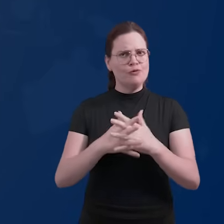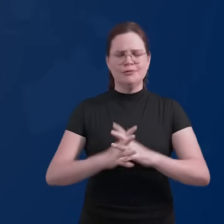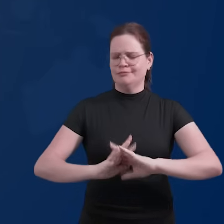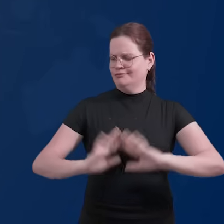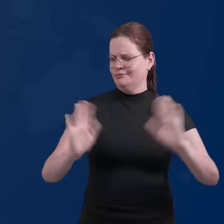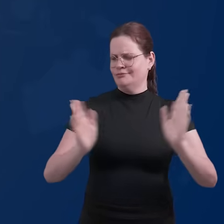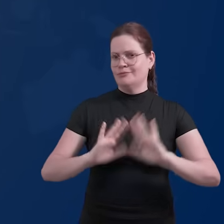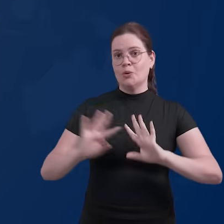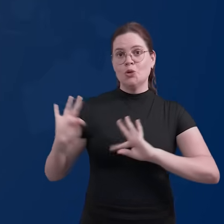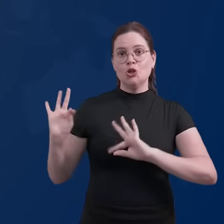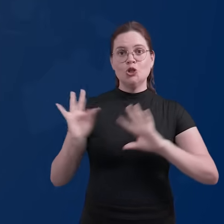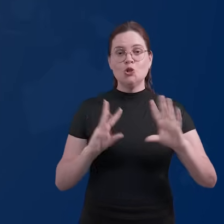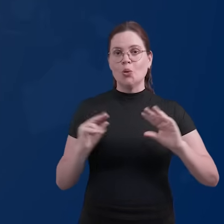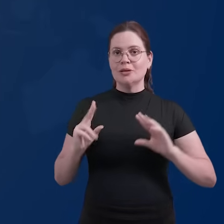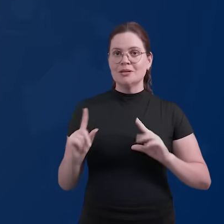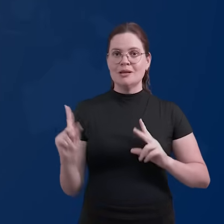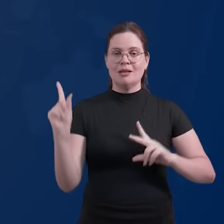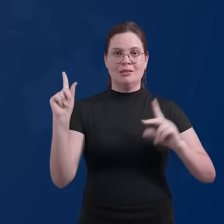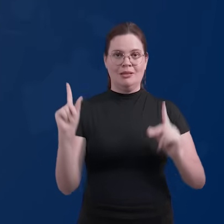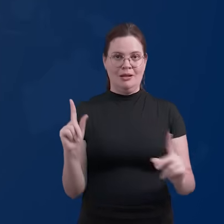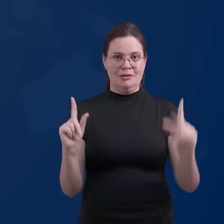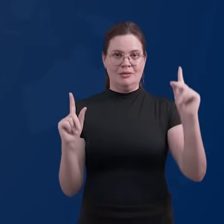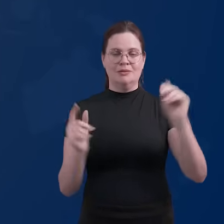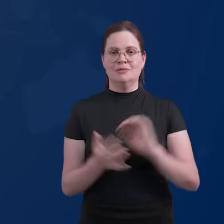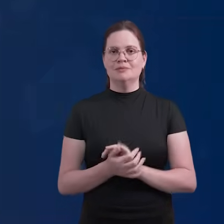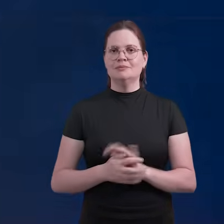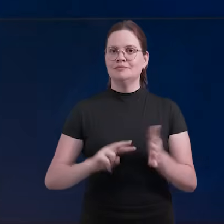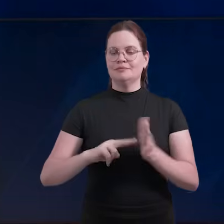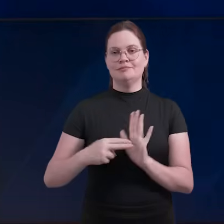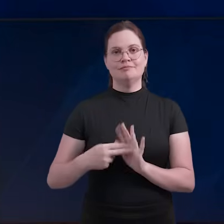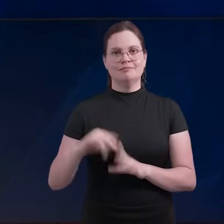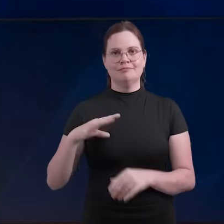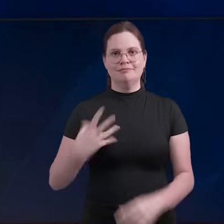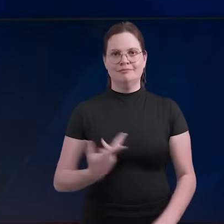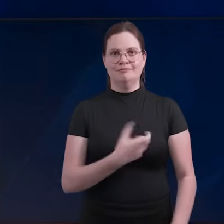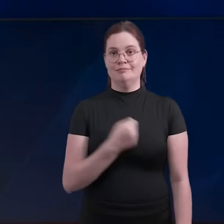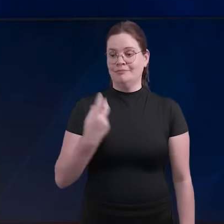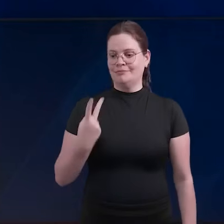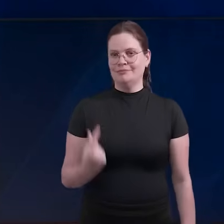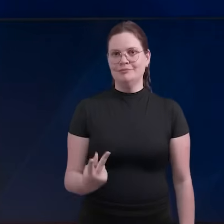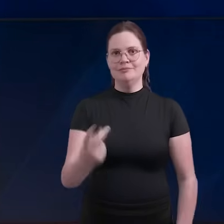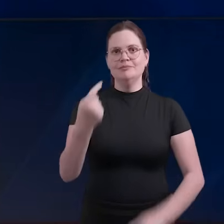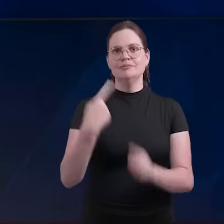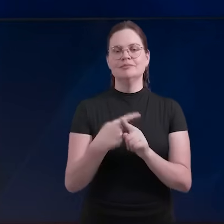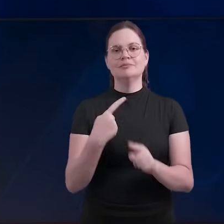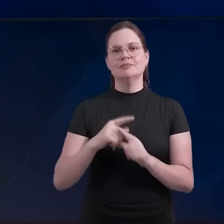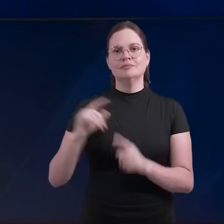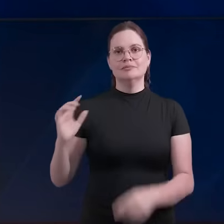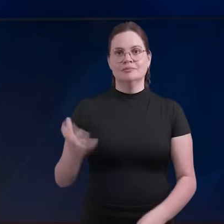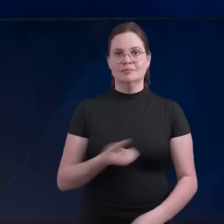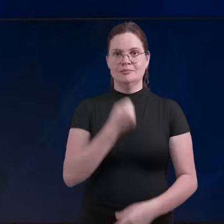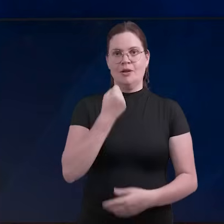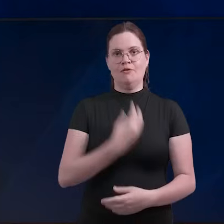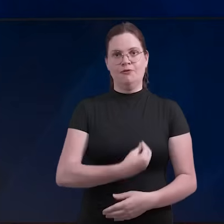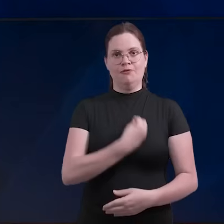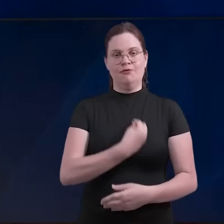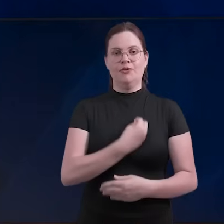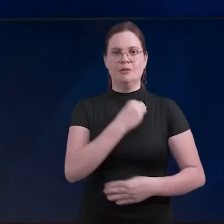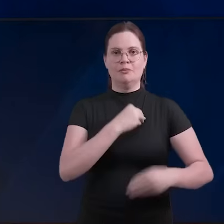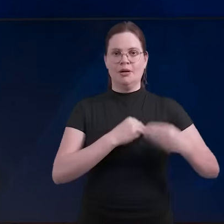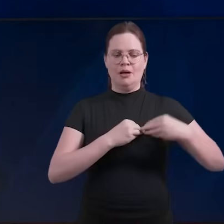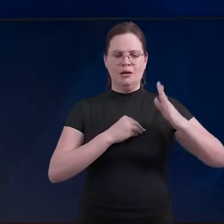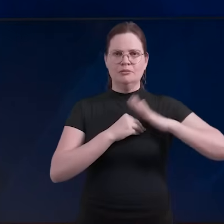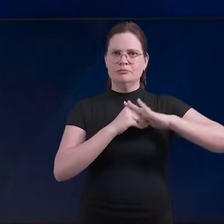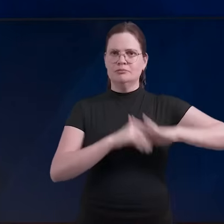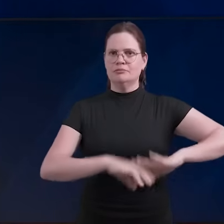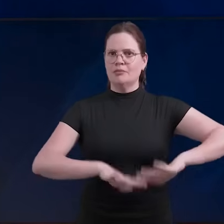em todas as eternidades. Então, é o sentido de salvação eterna, no sentido de um resgate do homem, da